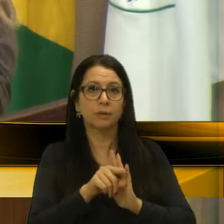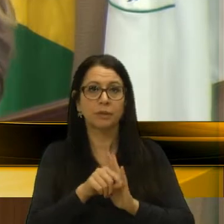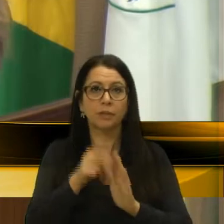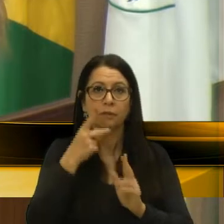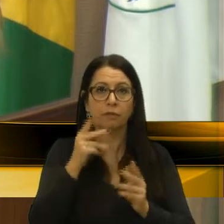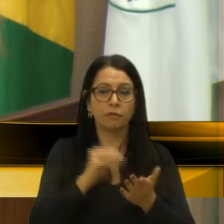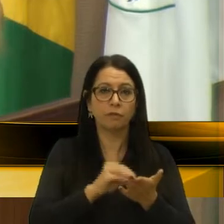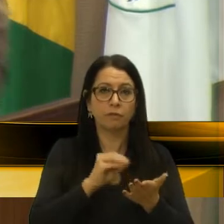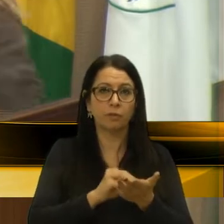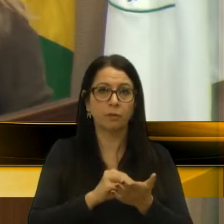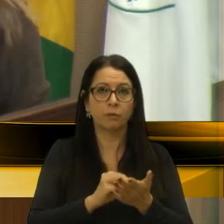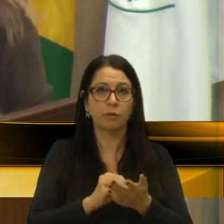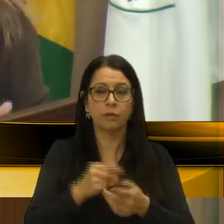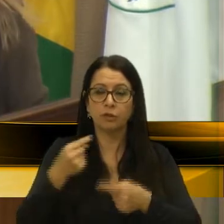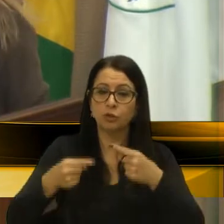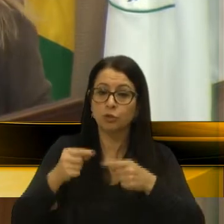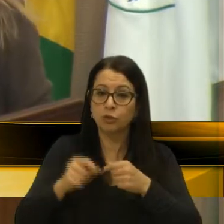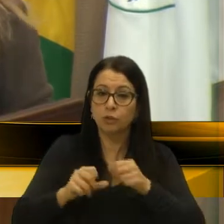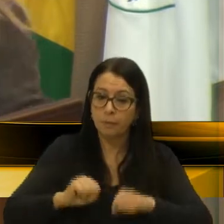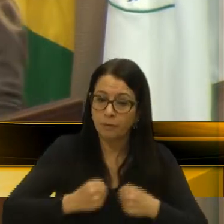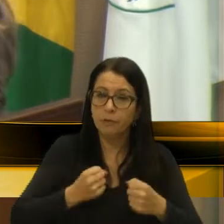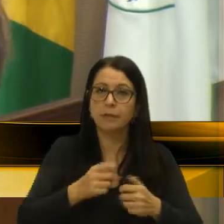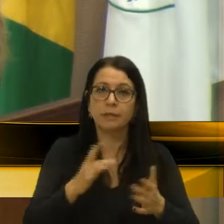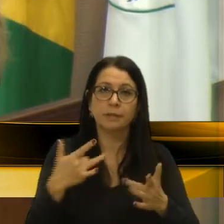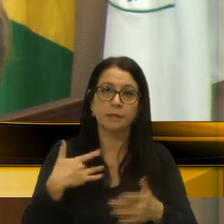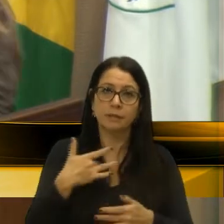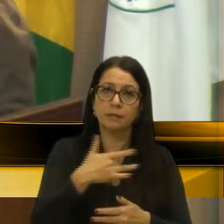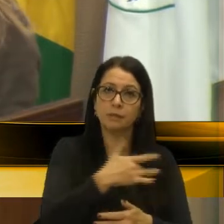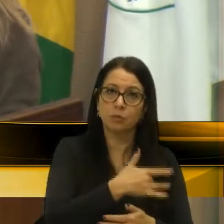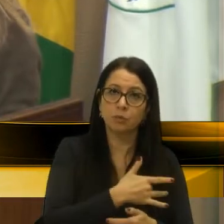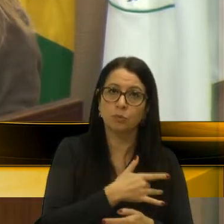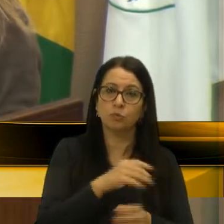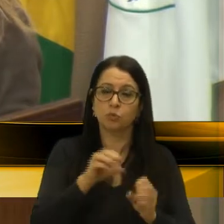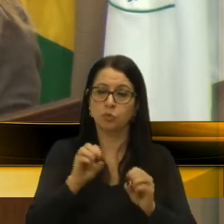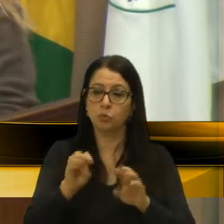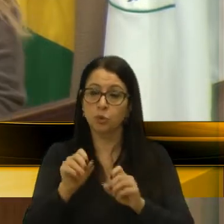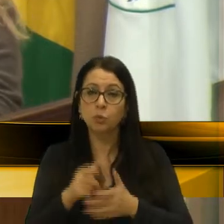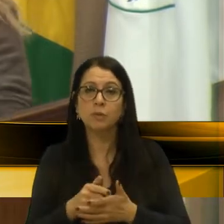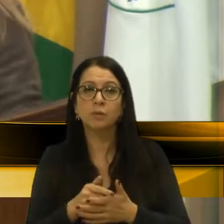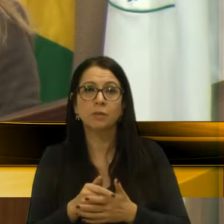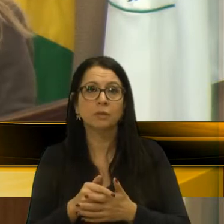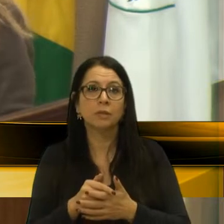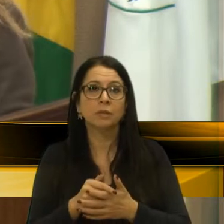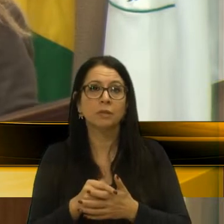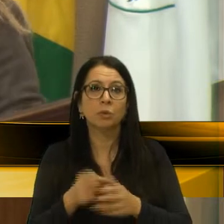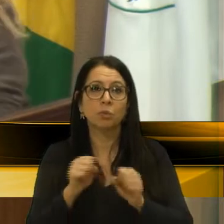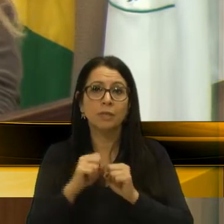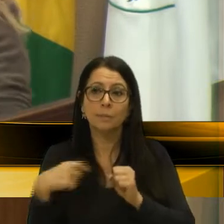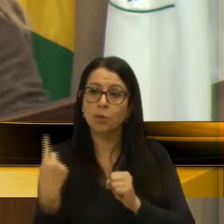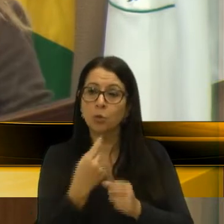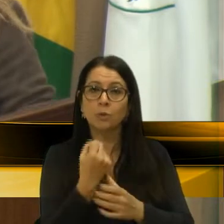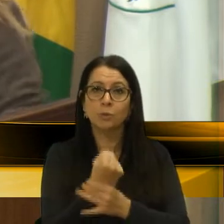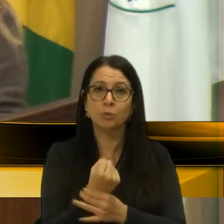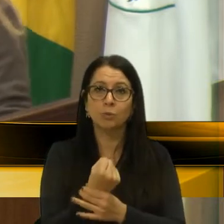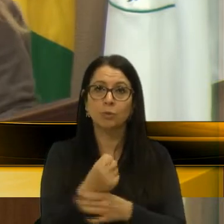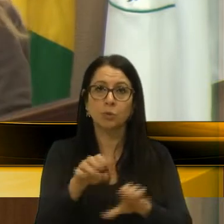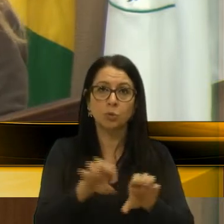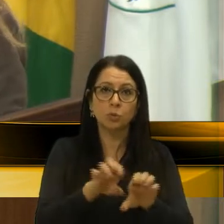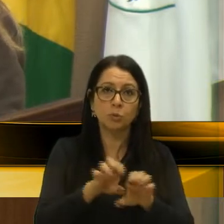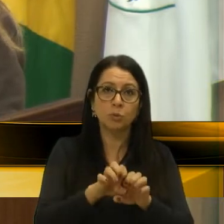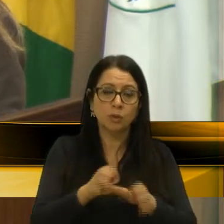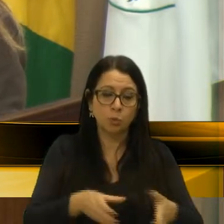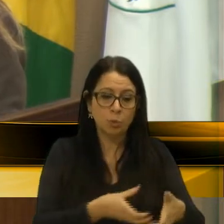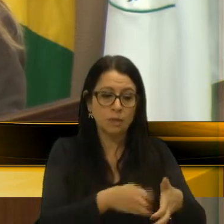aqui, na saúde, vereador Rafael, na educação, no sistema de segurança, na infraestrutura, no